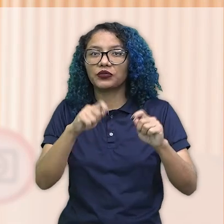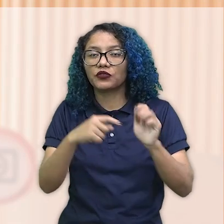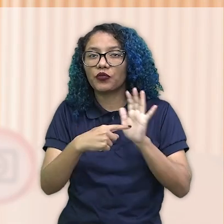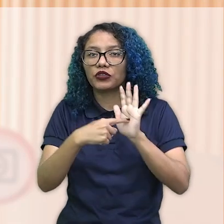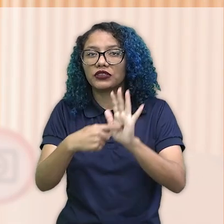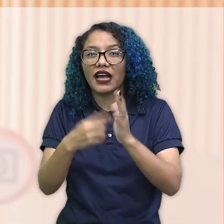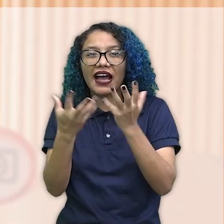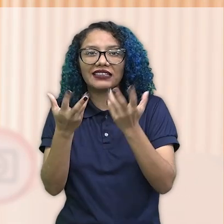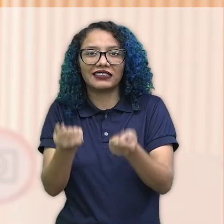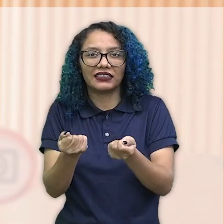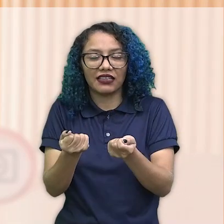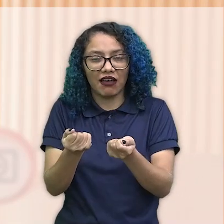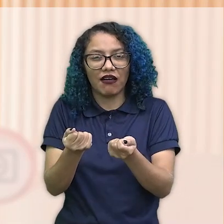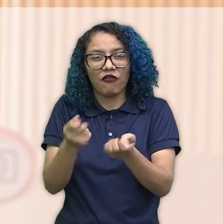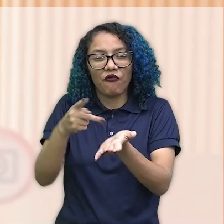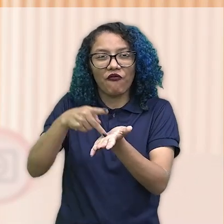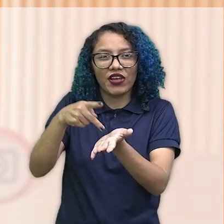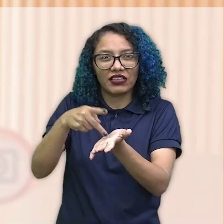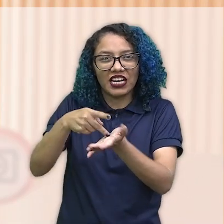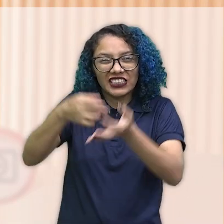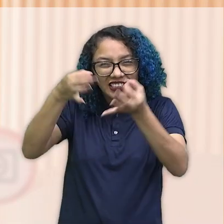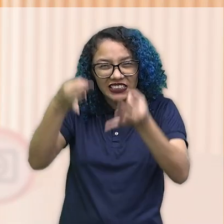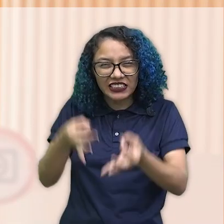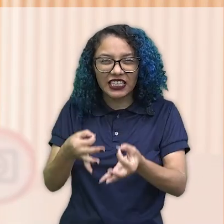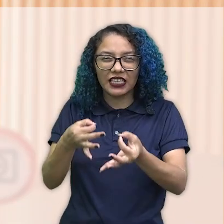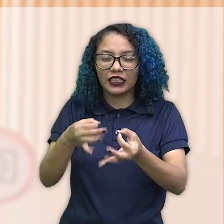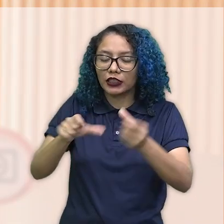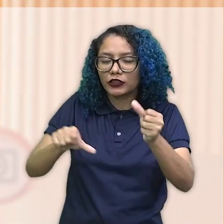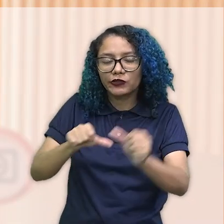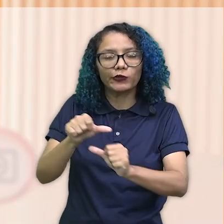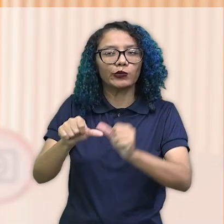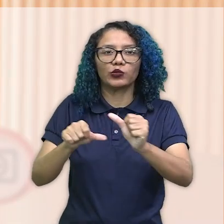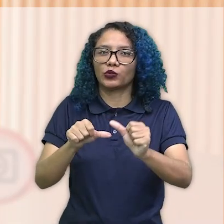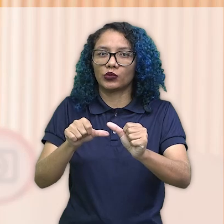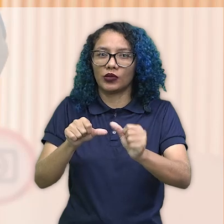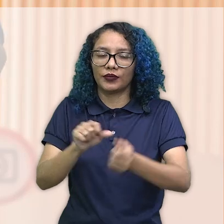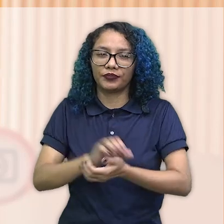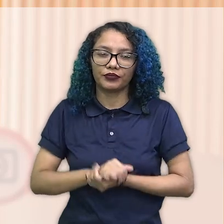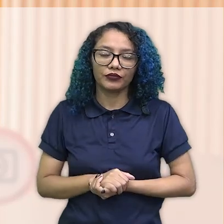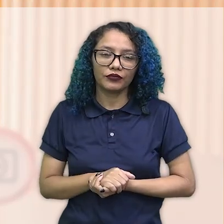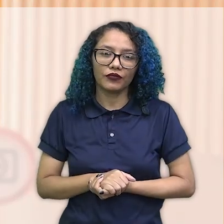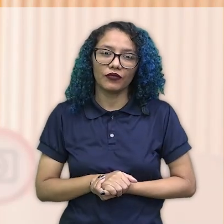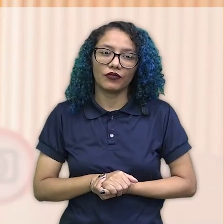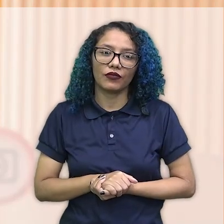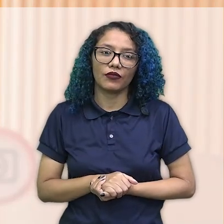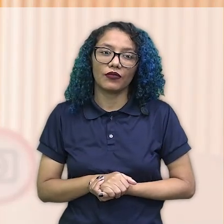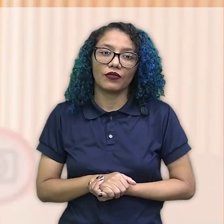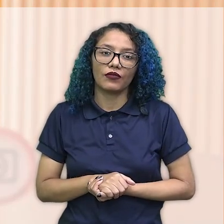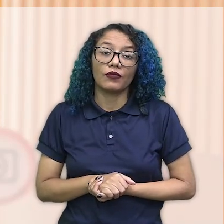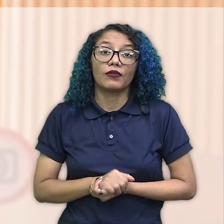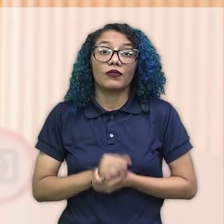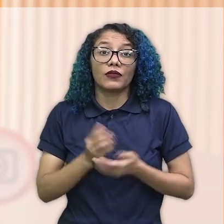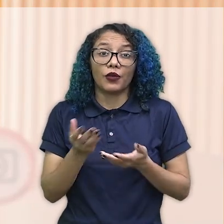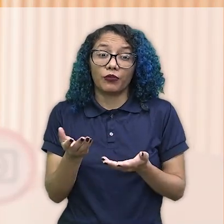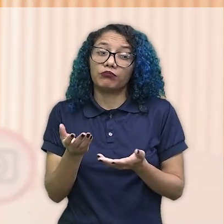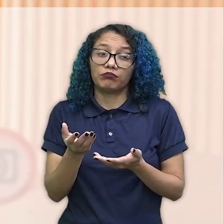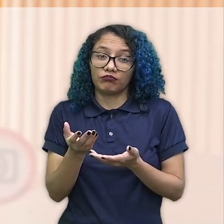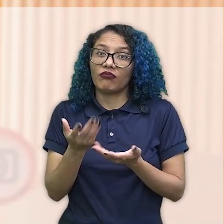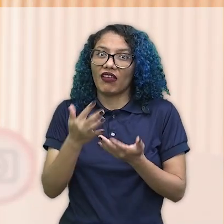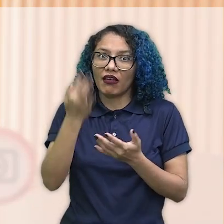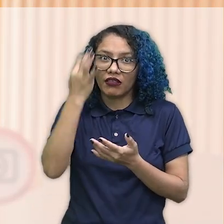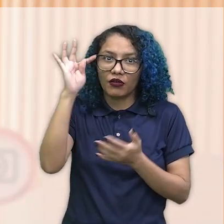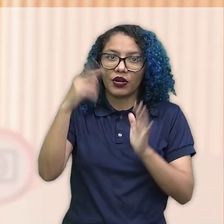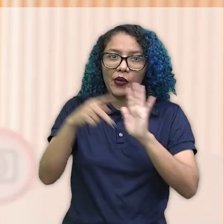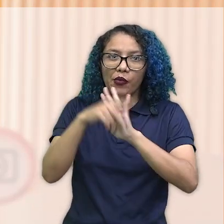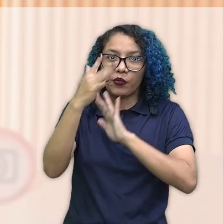absoluta. Temos que tomar cuidado com isso daí, tá bom? Então, Foucault, ele vem muito forte nesse processo aí. É